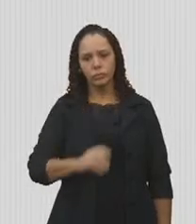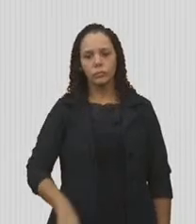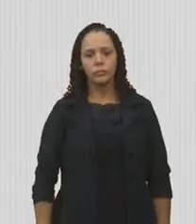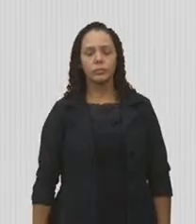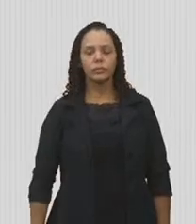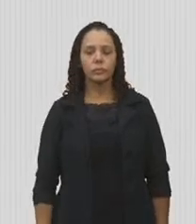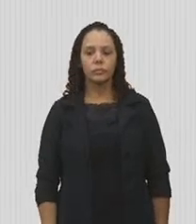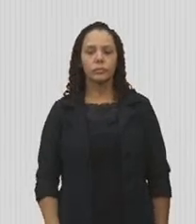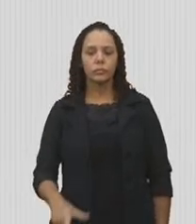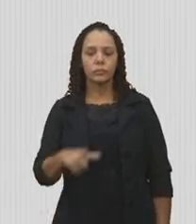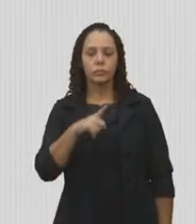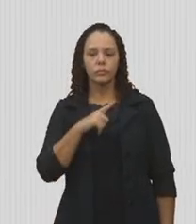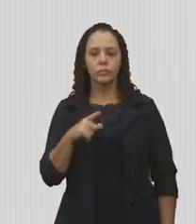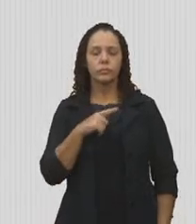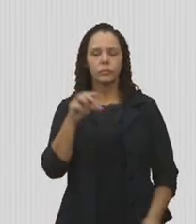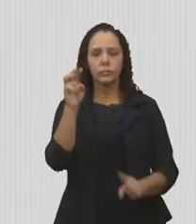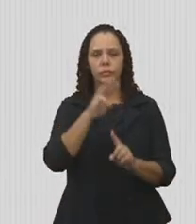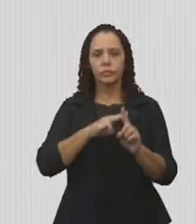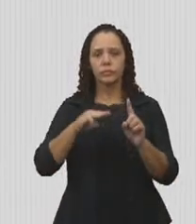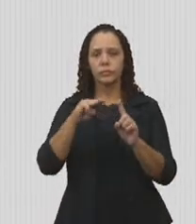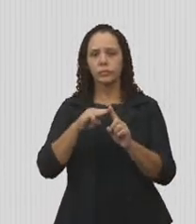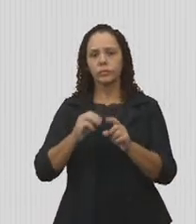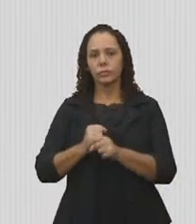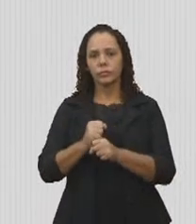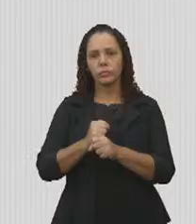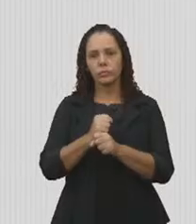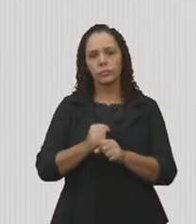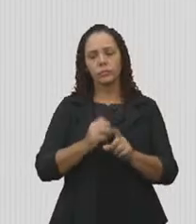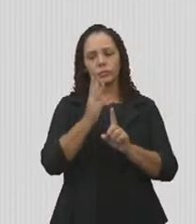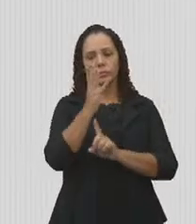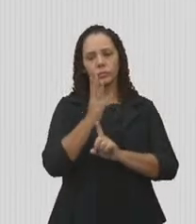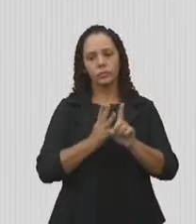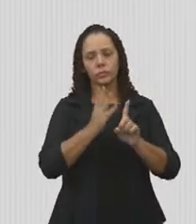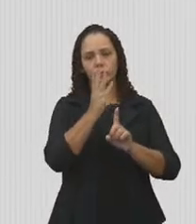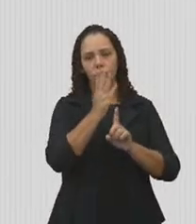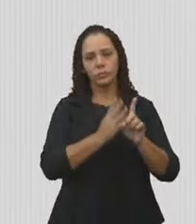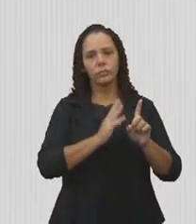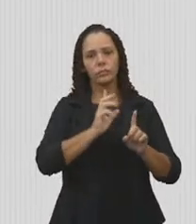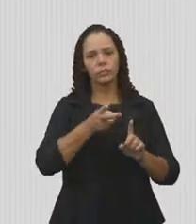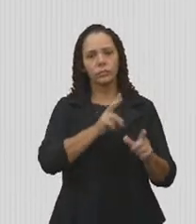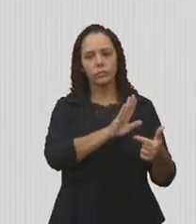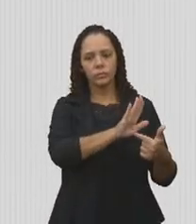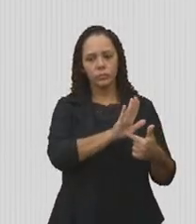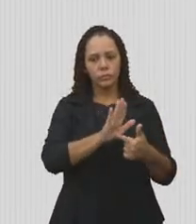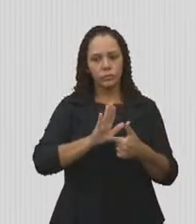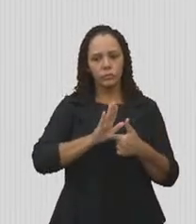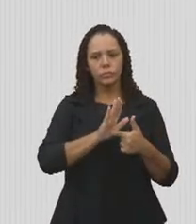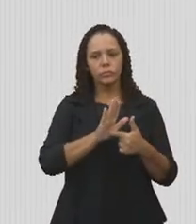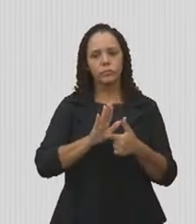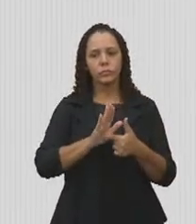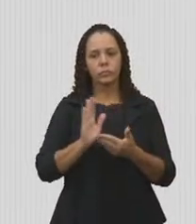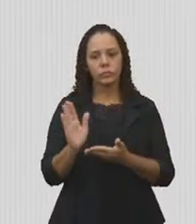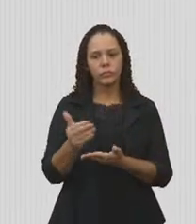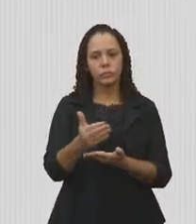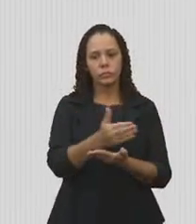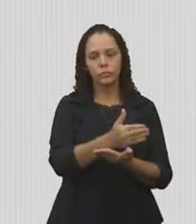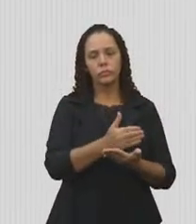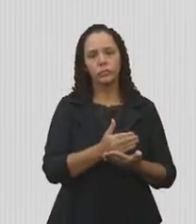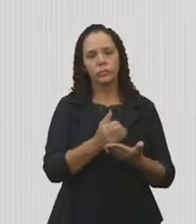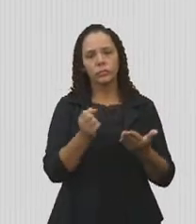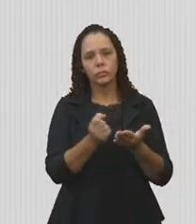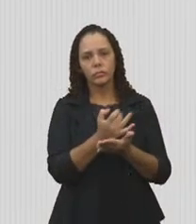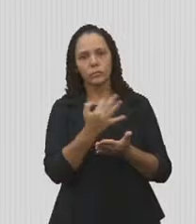Aqui a gente tem a meta anual, né? A cada quadrimestre nós vamos atualizando as receitas, o quanto a gente